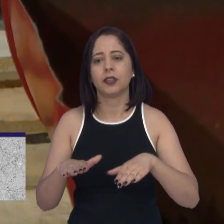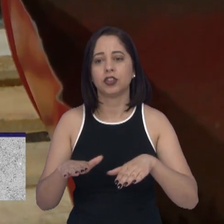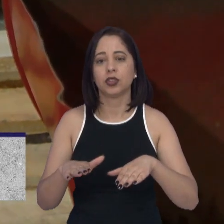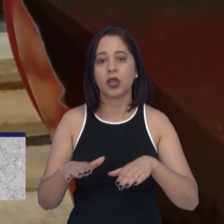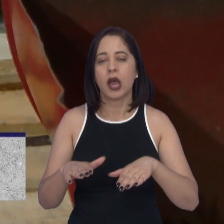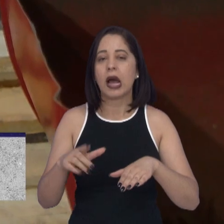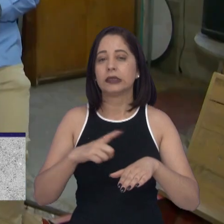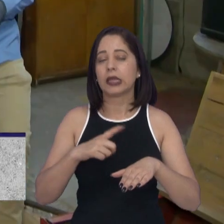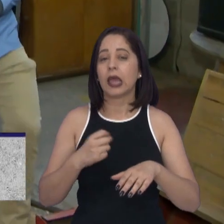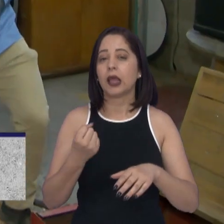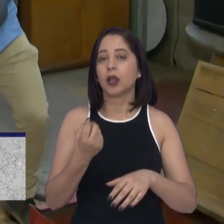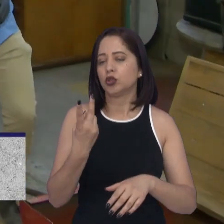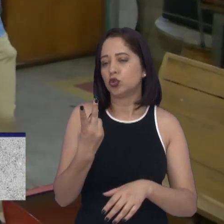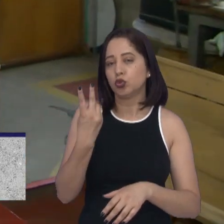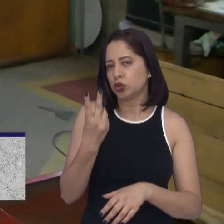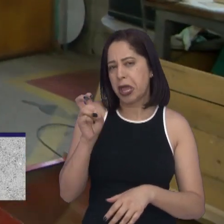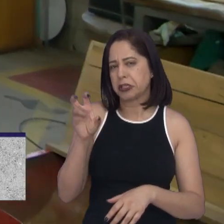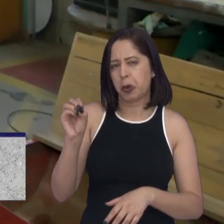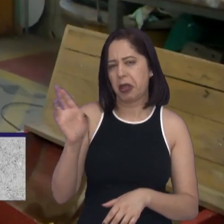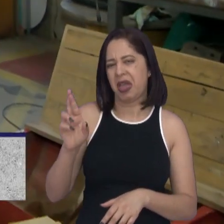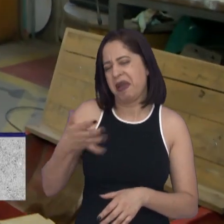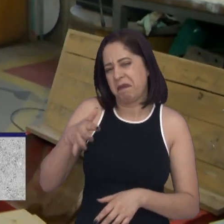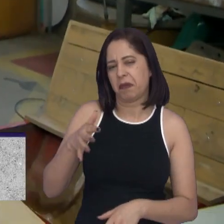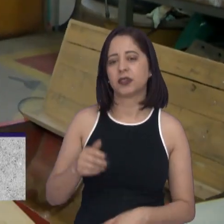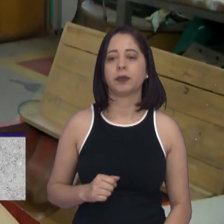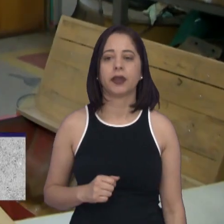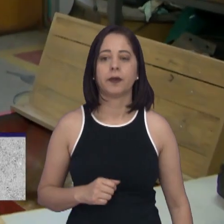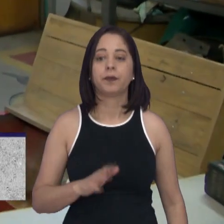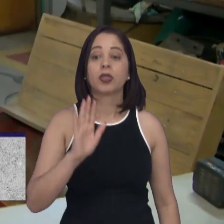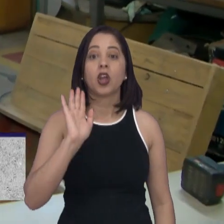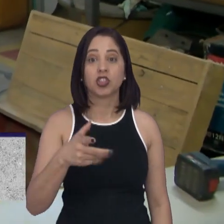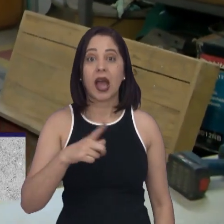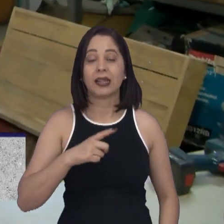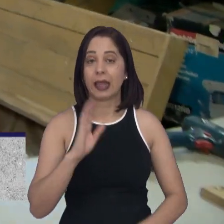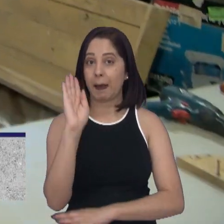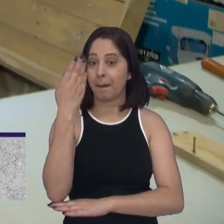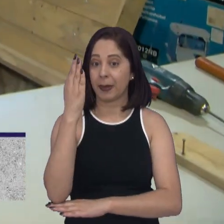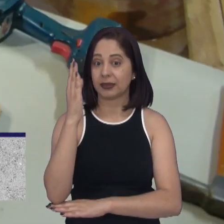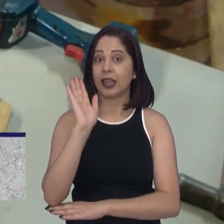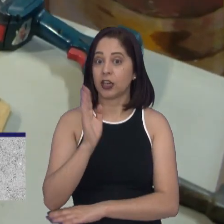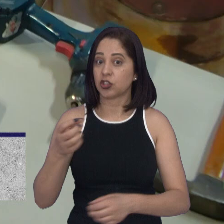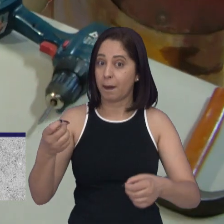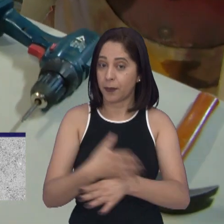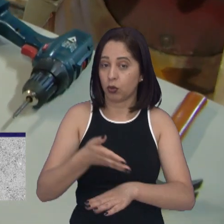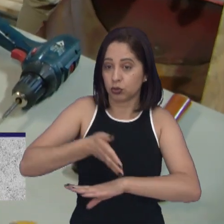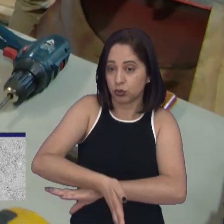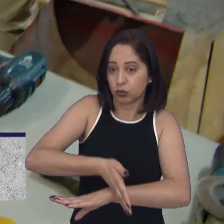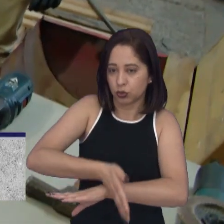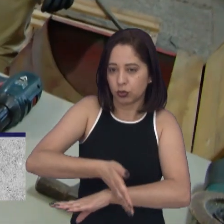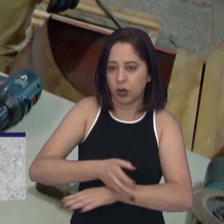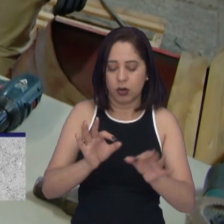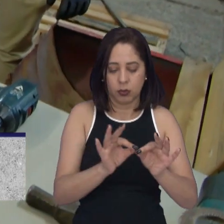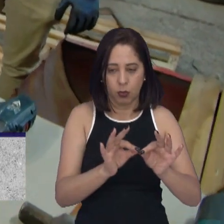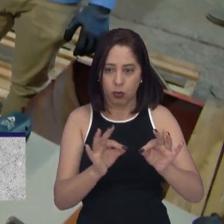de 250. Bom, a gente já tem aqui algumas ripas que já foram cortadas, medidas,